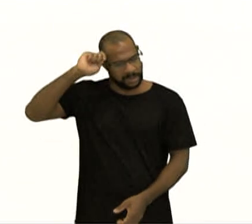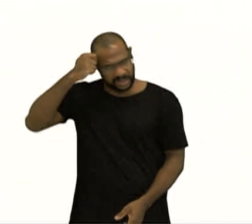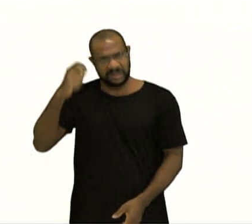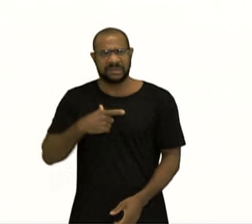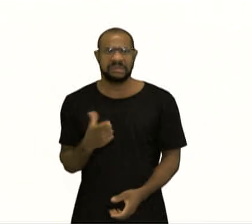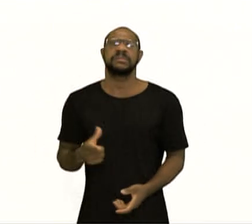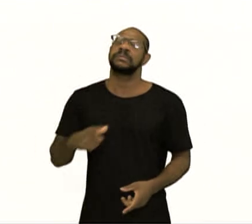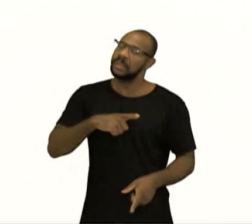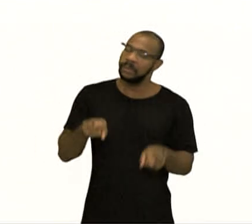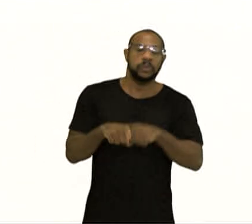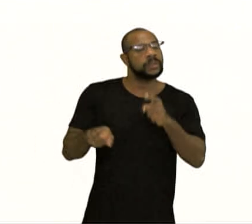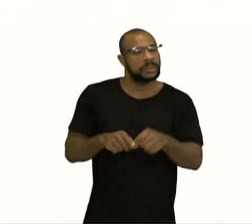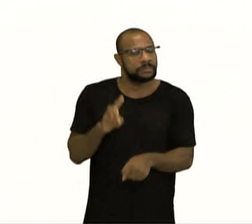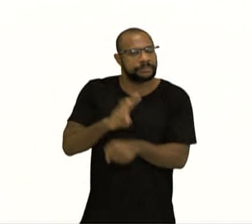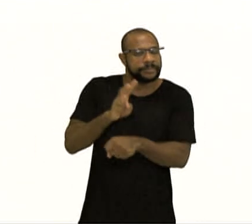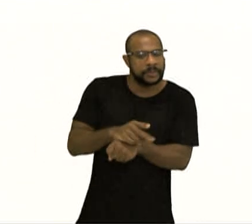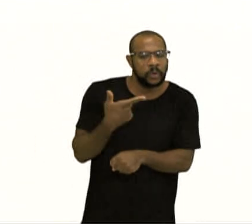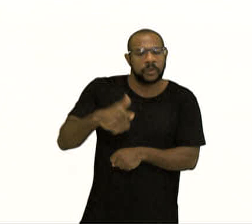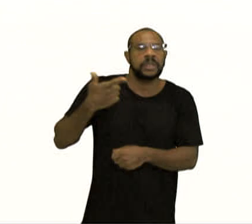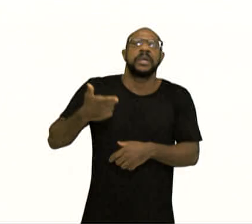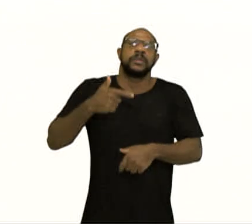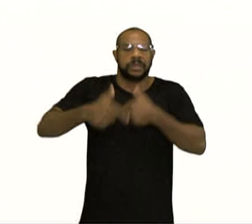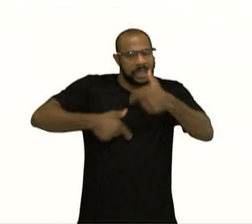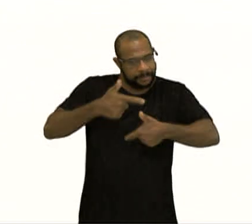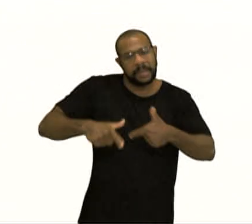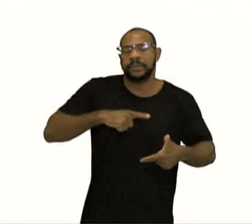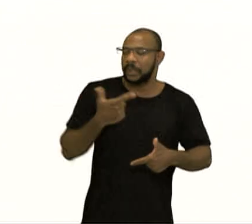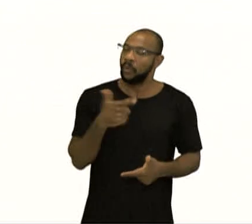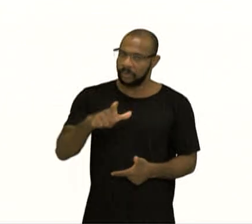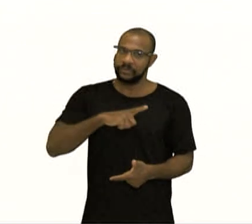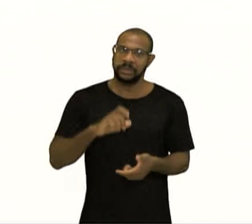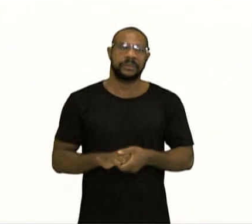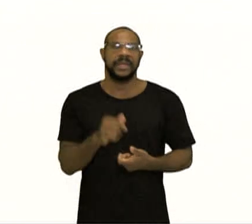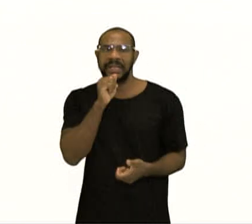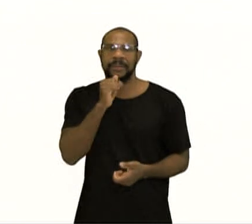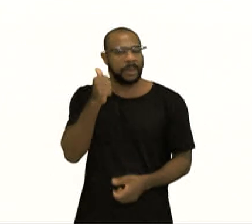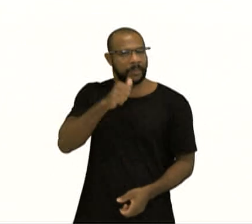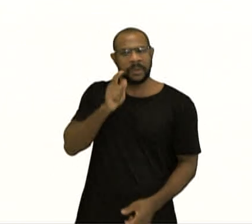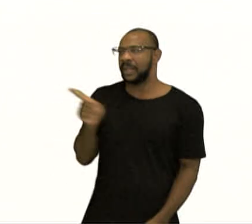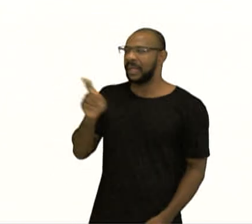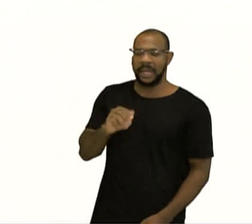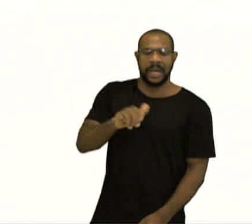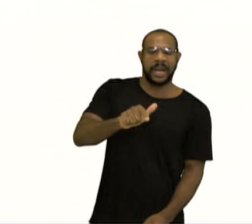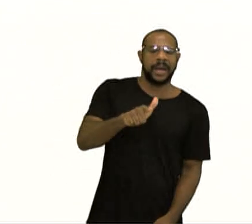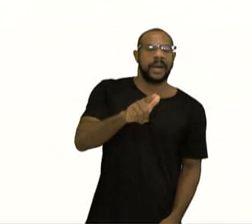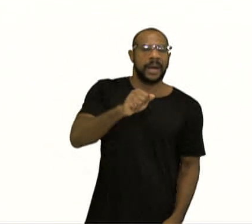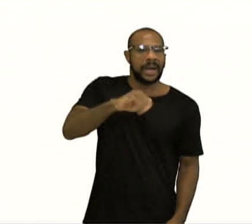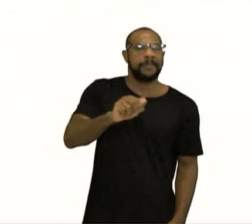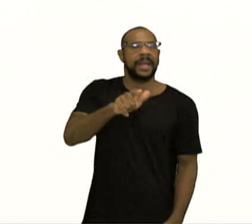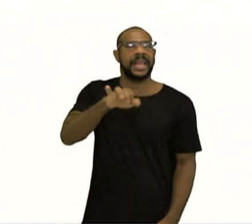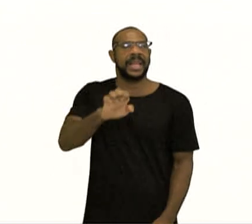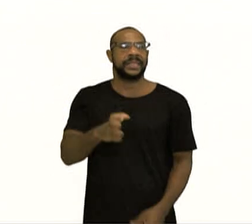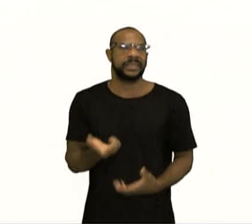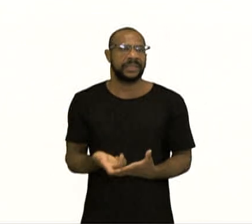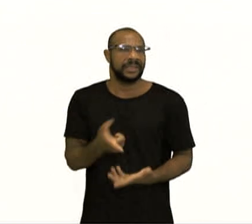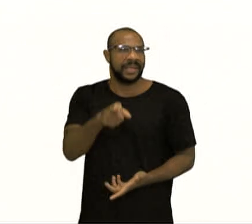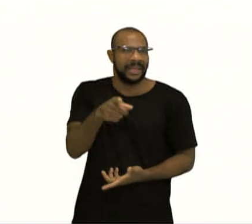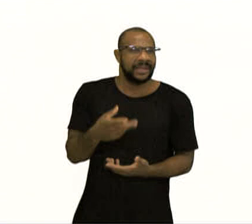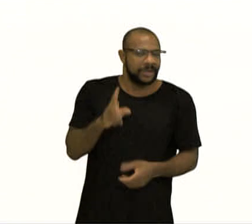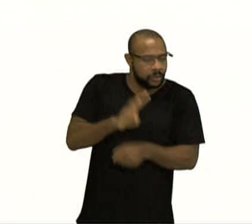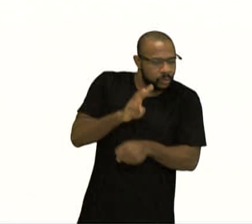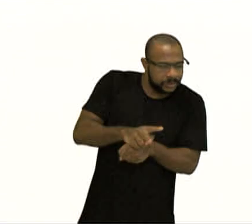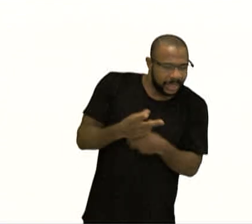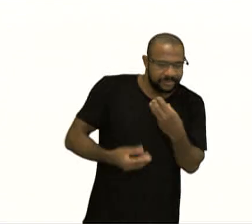também exerciam outras atividades aqui no Brasil, como por exemplo, a ama de leite. Você já se perguntou qual era